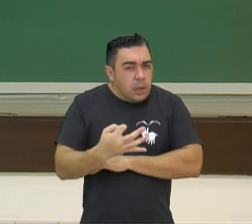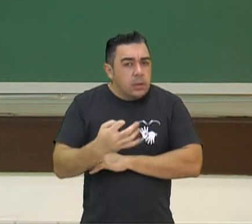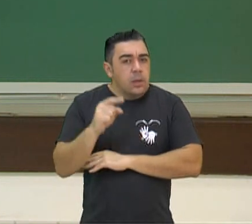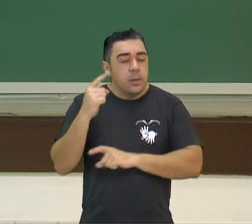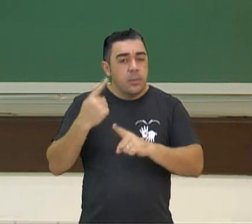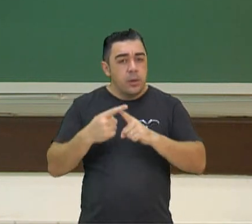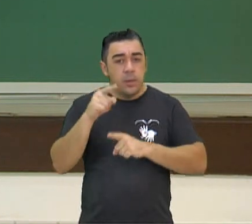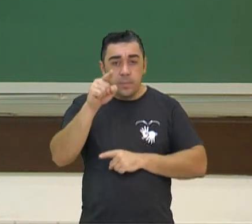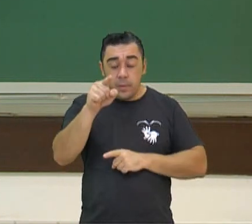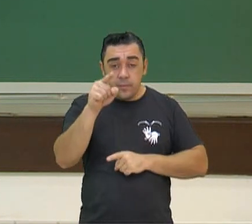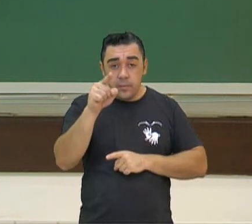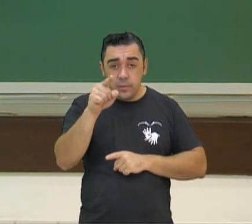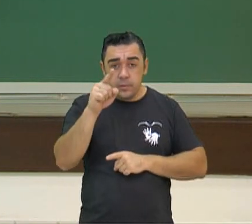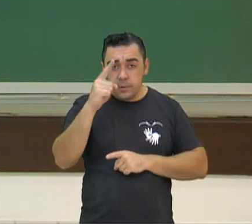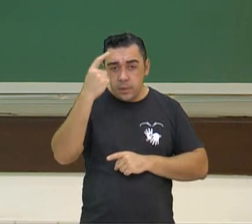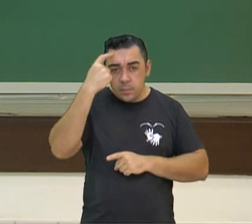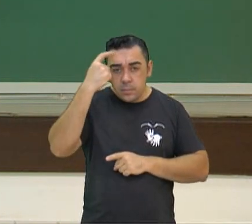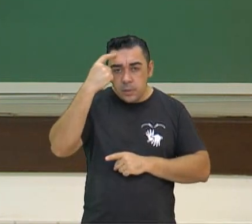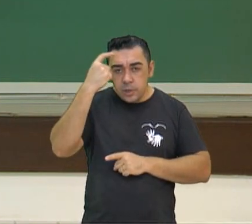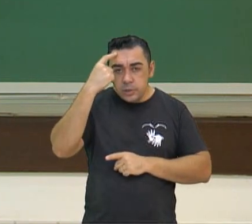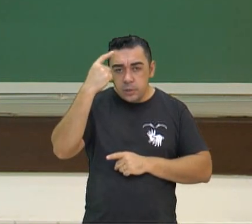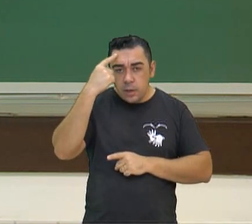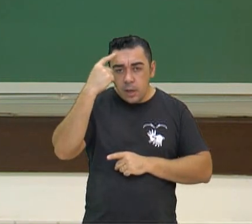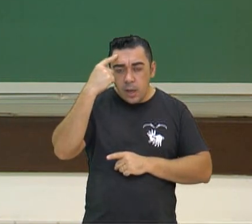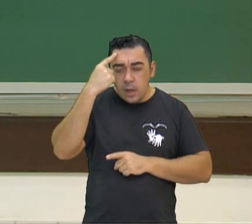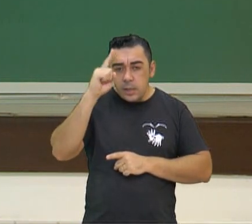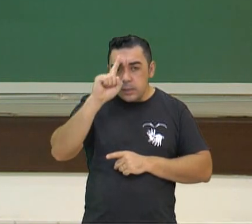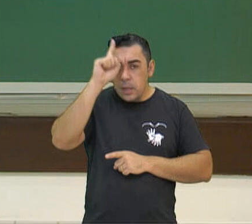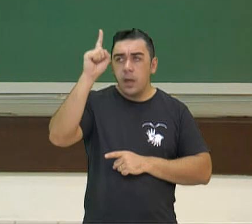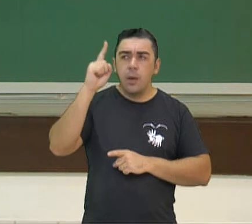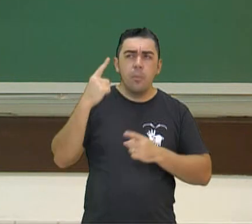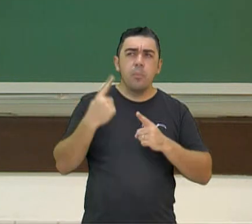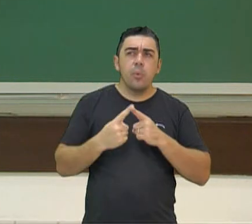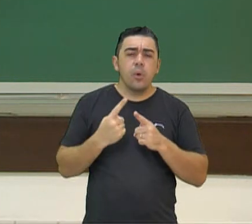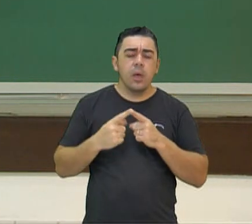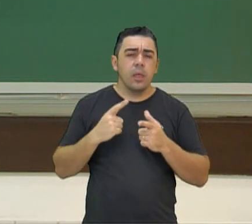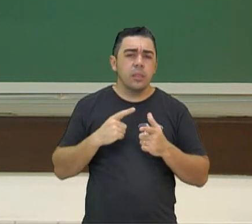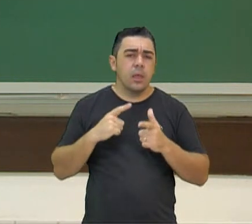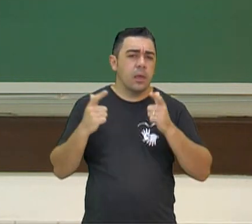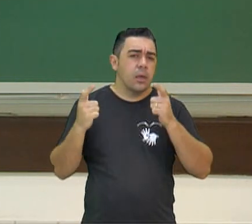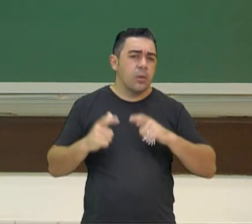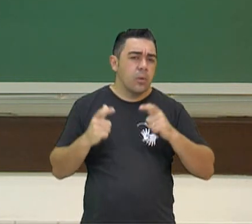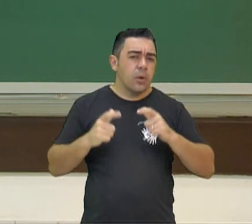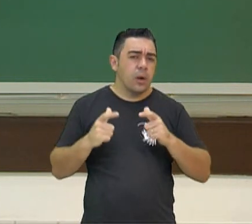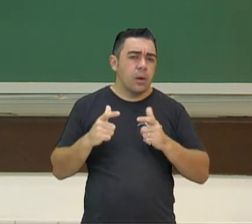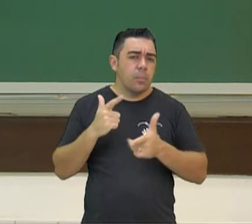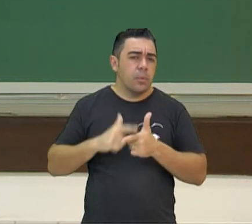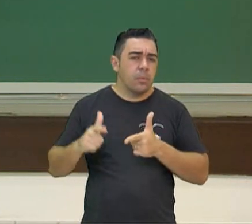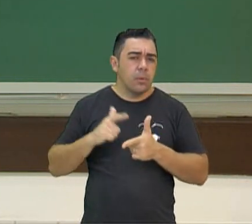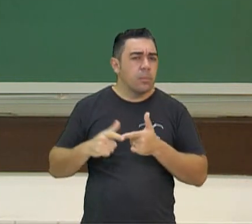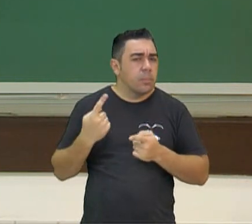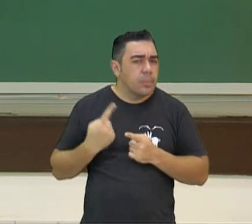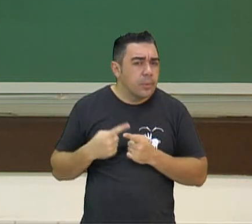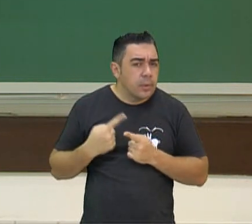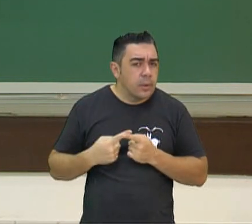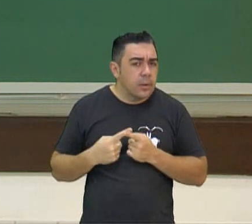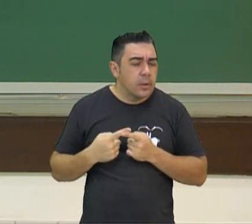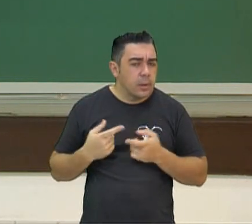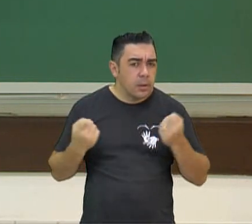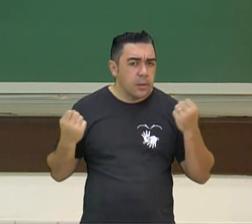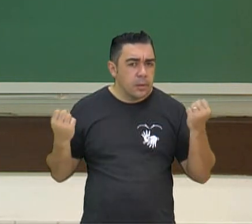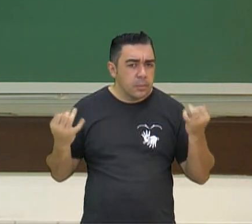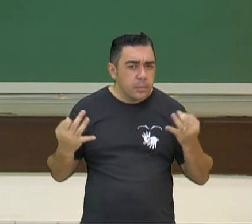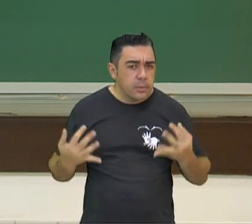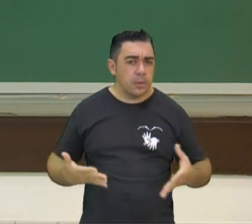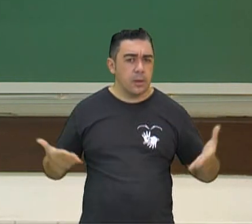para você esta ideia. Por que tem conflito na região? Com o que eu acabei de argumentar com vocês e com o que